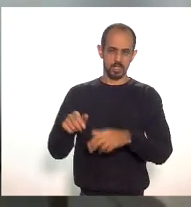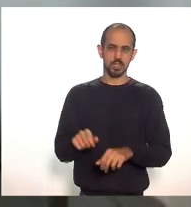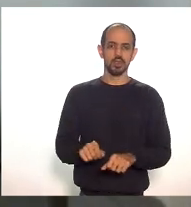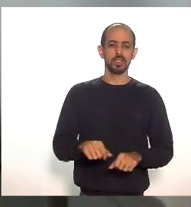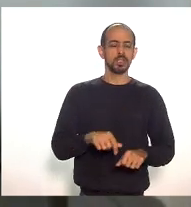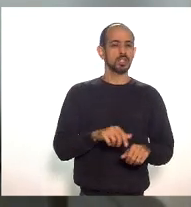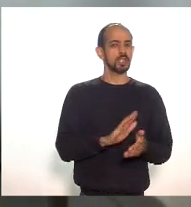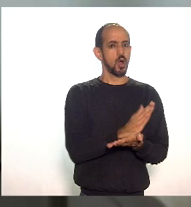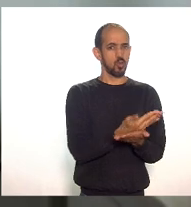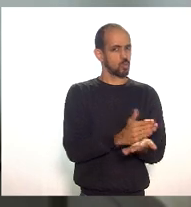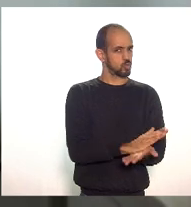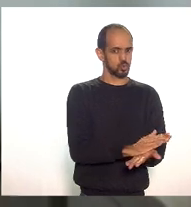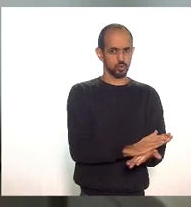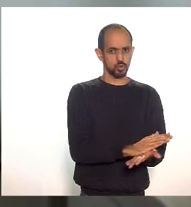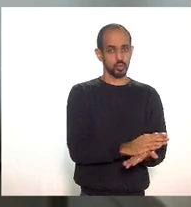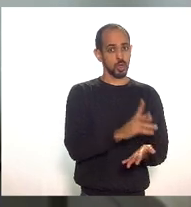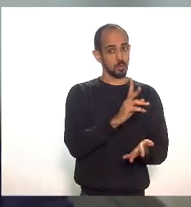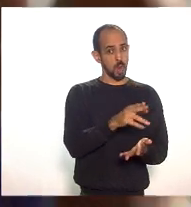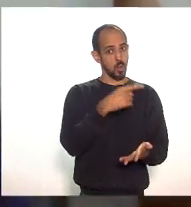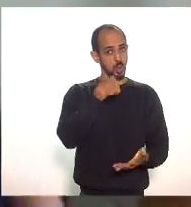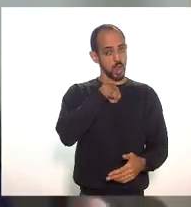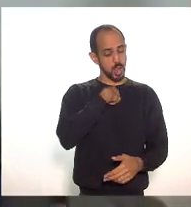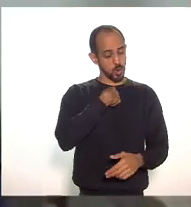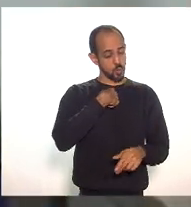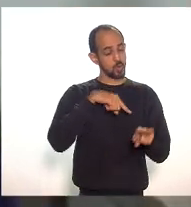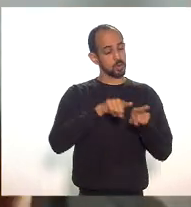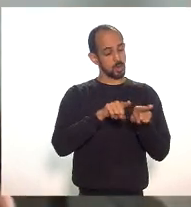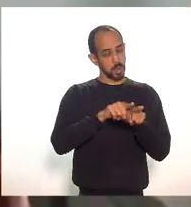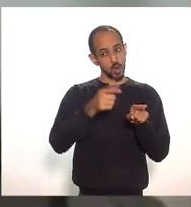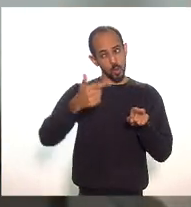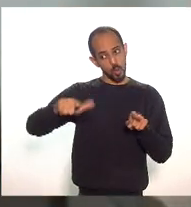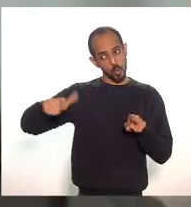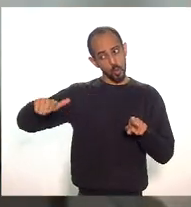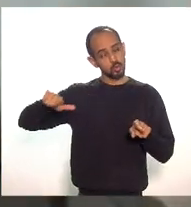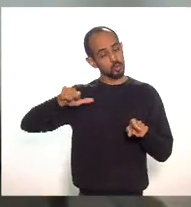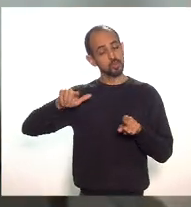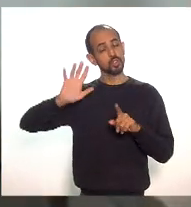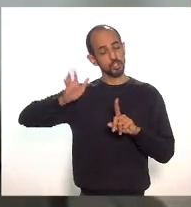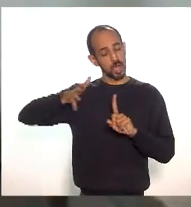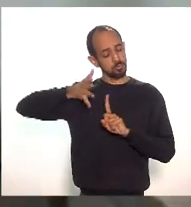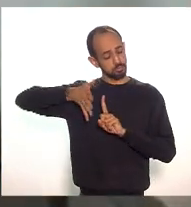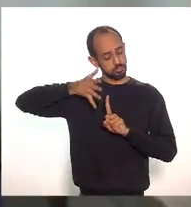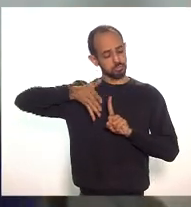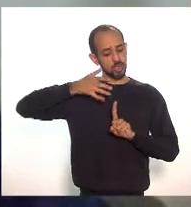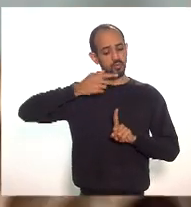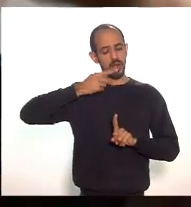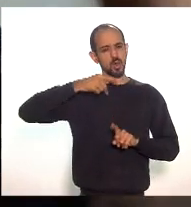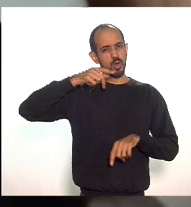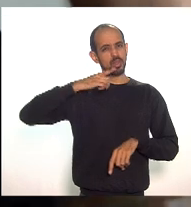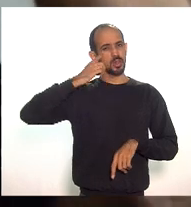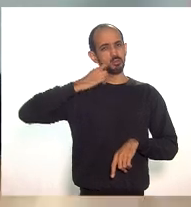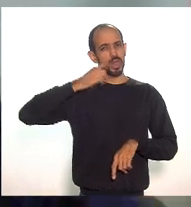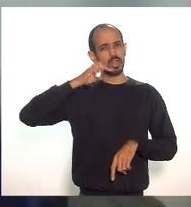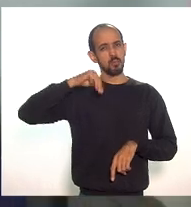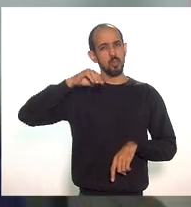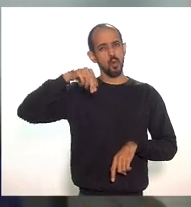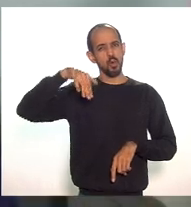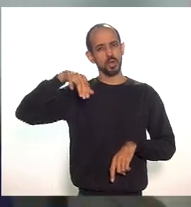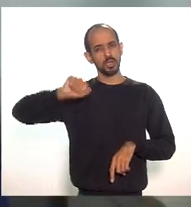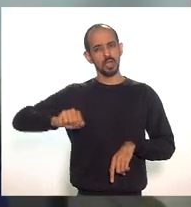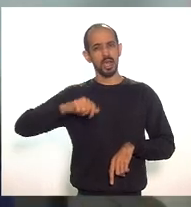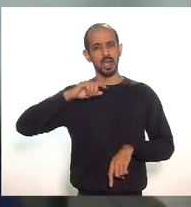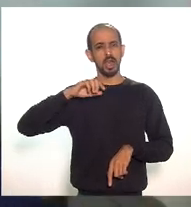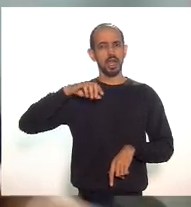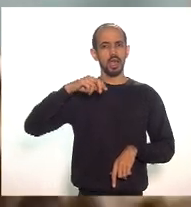e aqueles que como eu e tantos outros que vão fazer os a palavra Deputado a Mônica deve tá dele arrumar